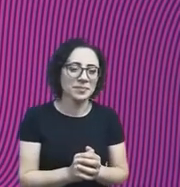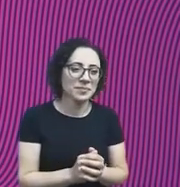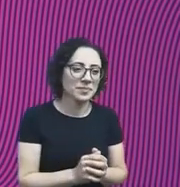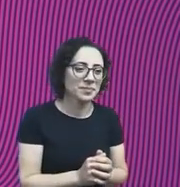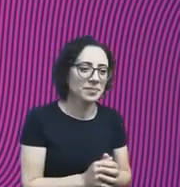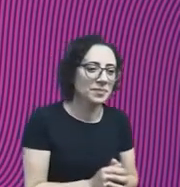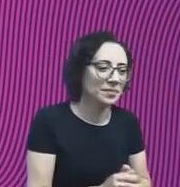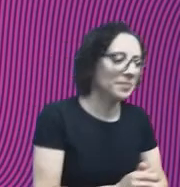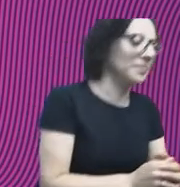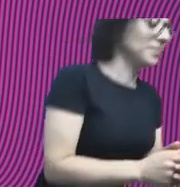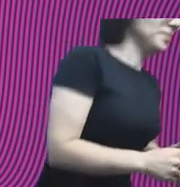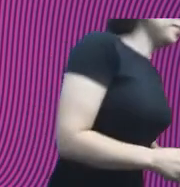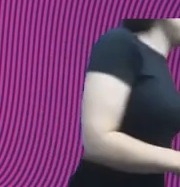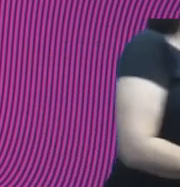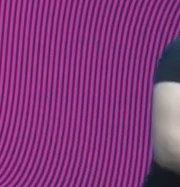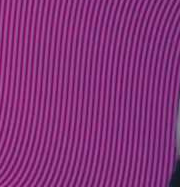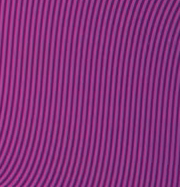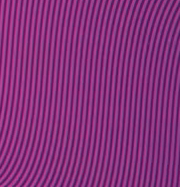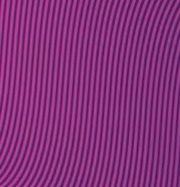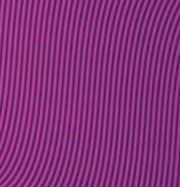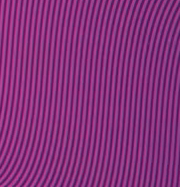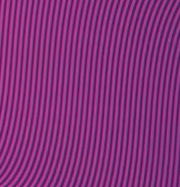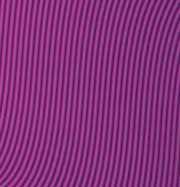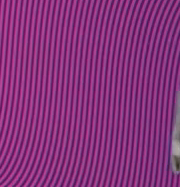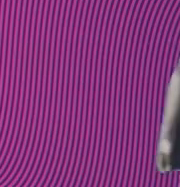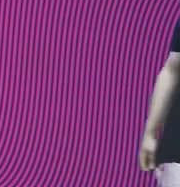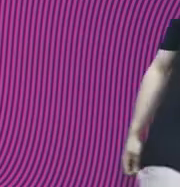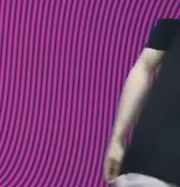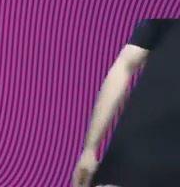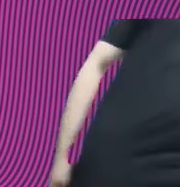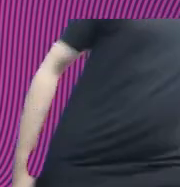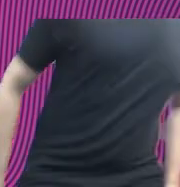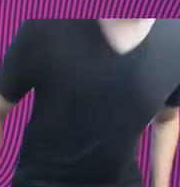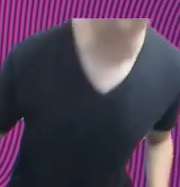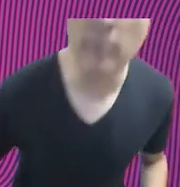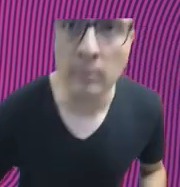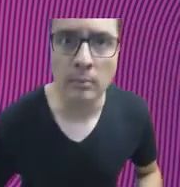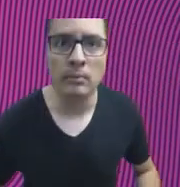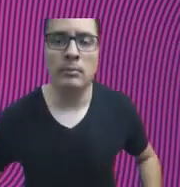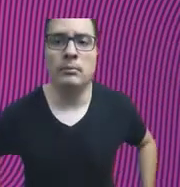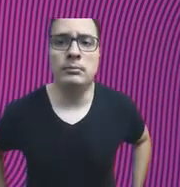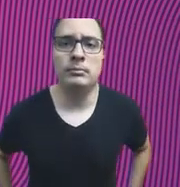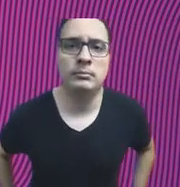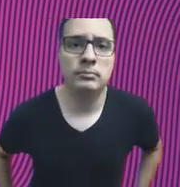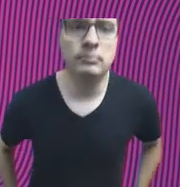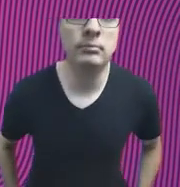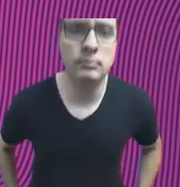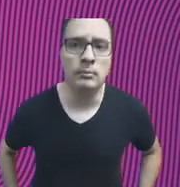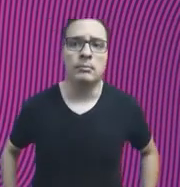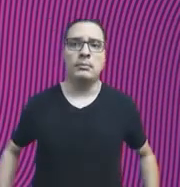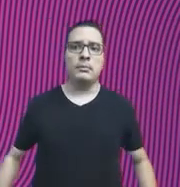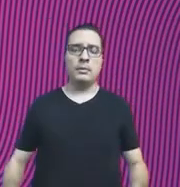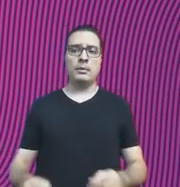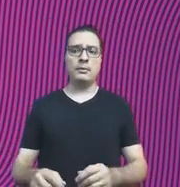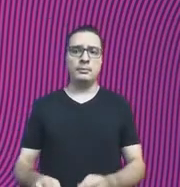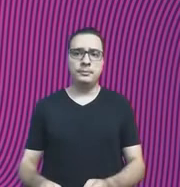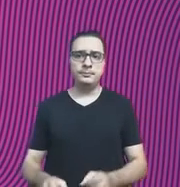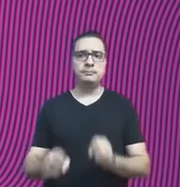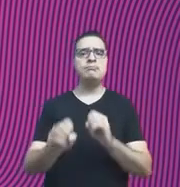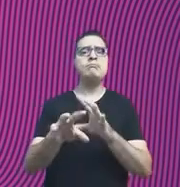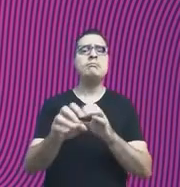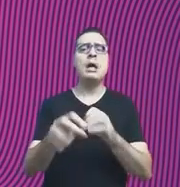A questão de ensinar com script... quando eu li esse capítulo e quando você vê isso, a gente, eu